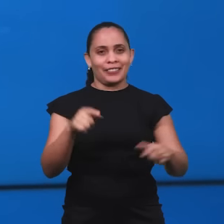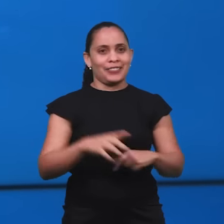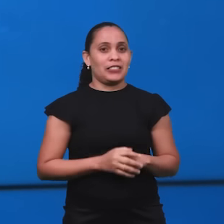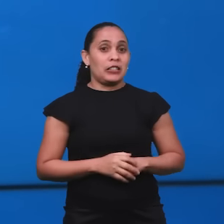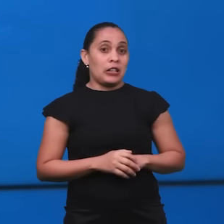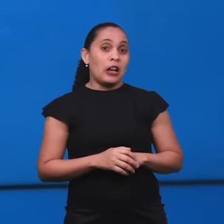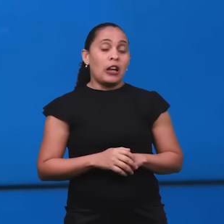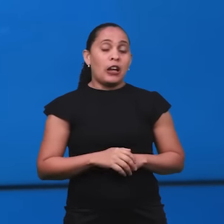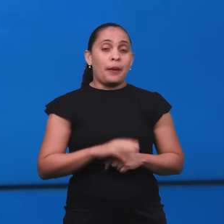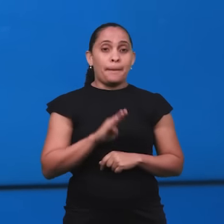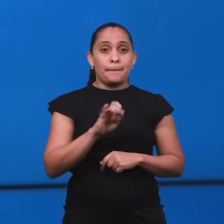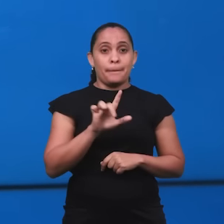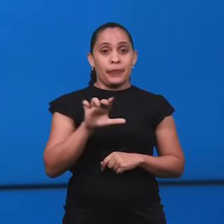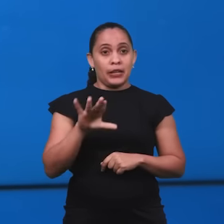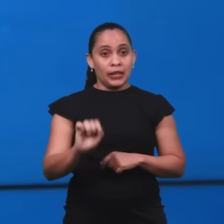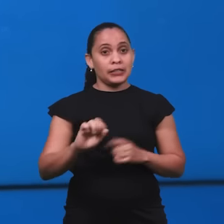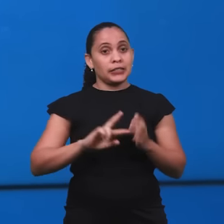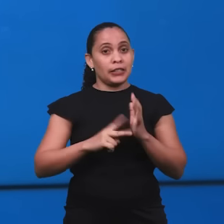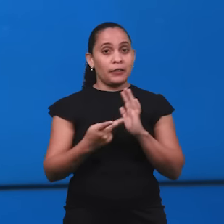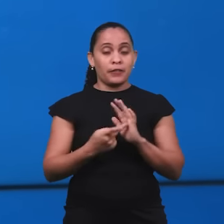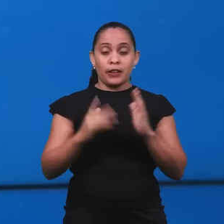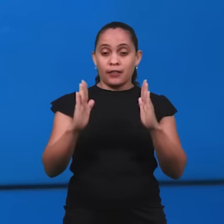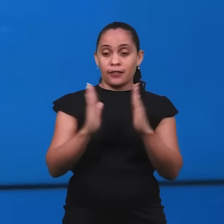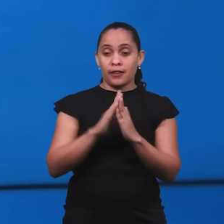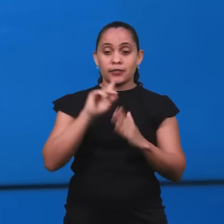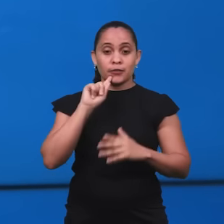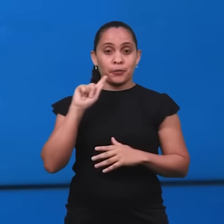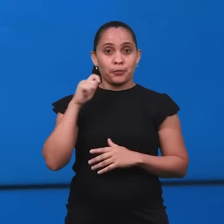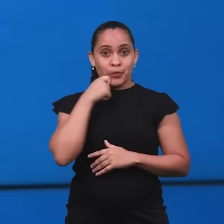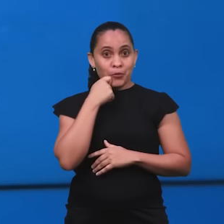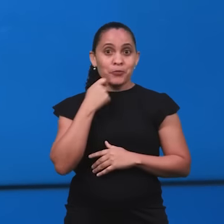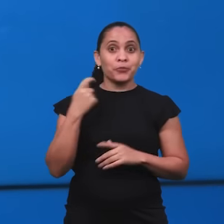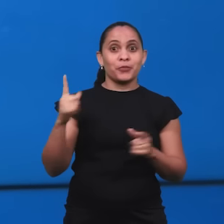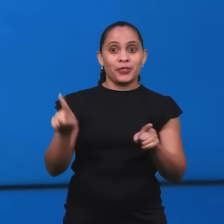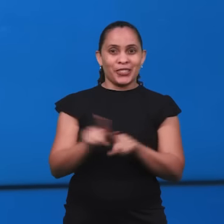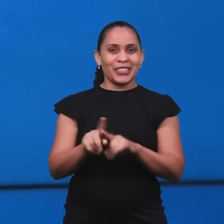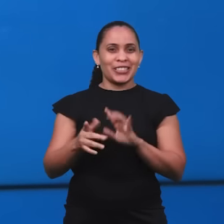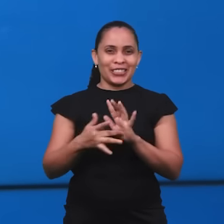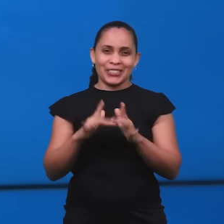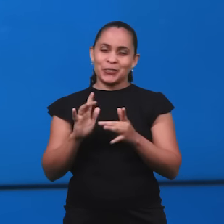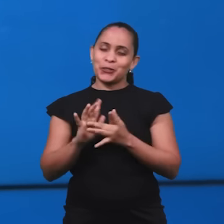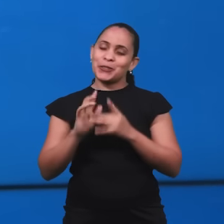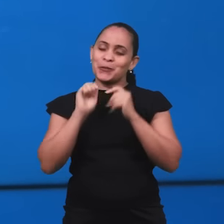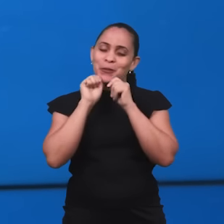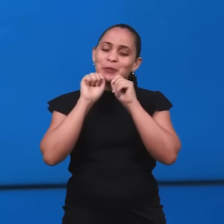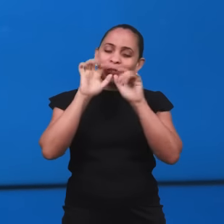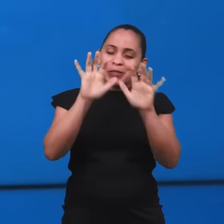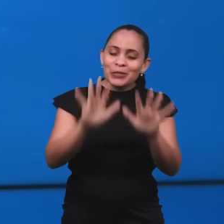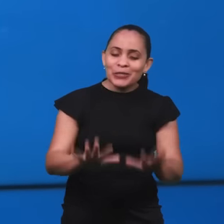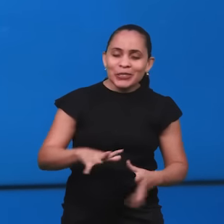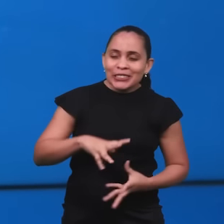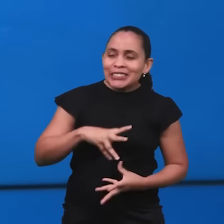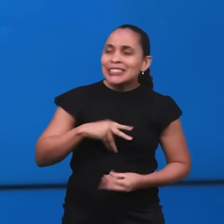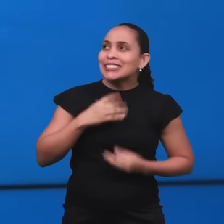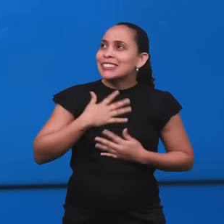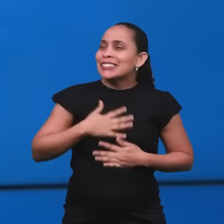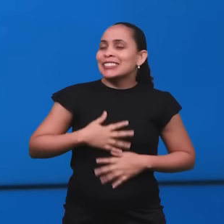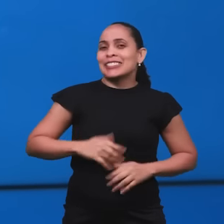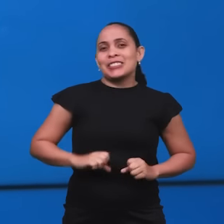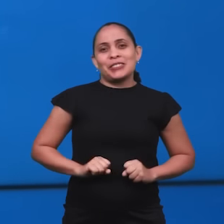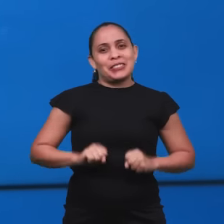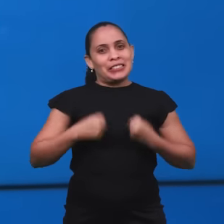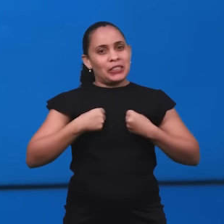do pão, né? E Jesus veio para alimentar nossas almas. Então tem muito ensino realmente nessa lição para nossas